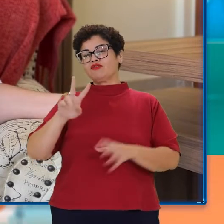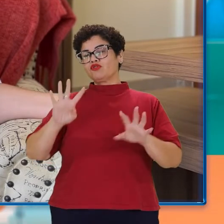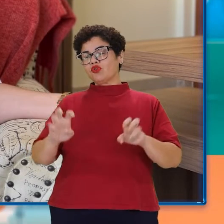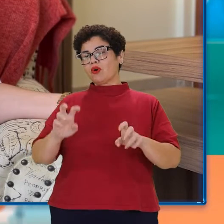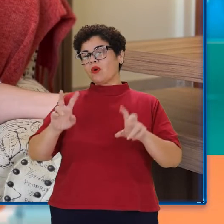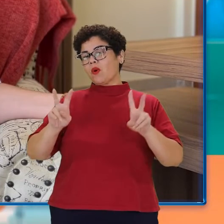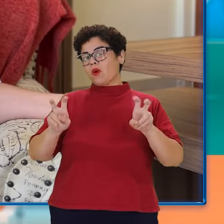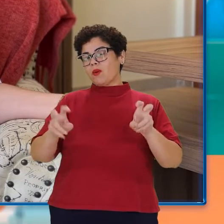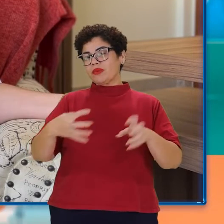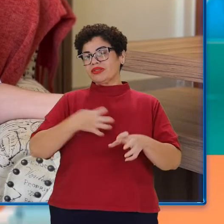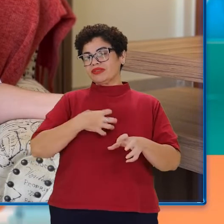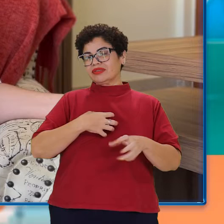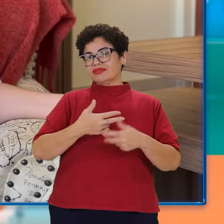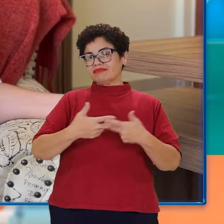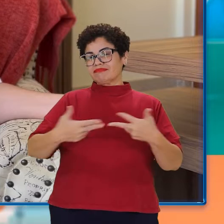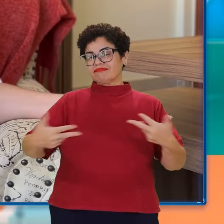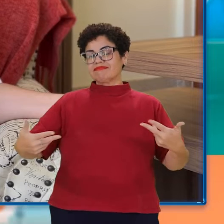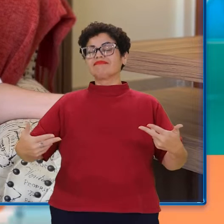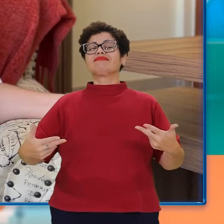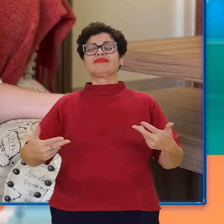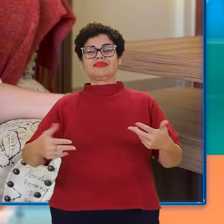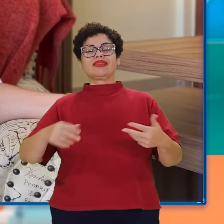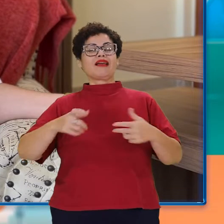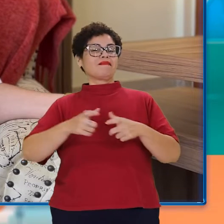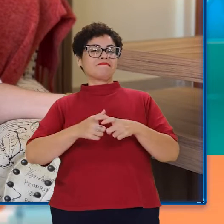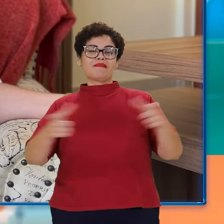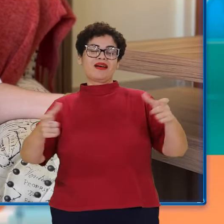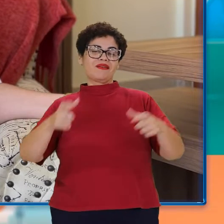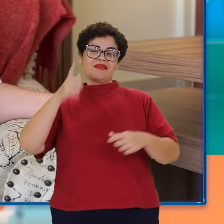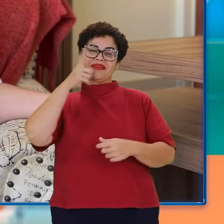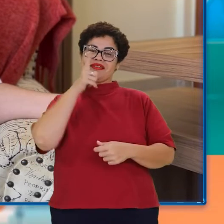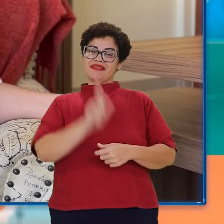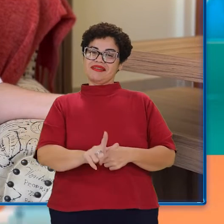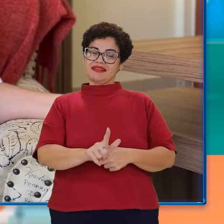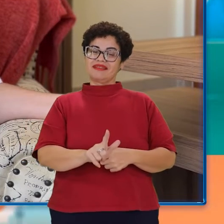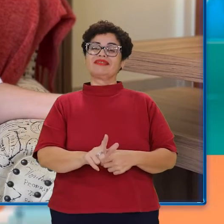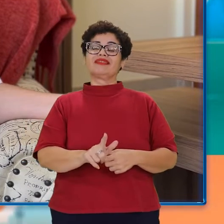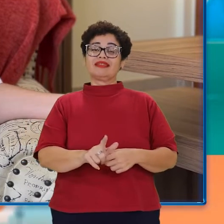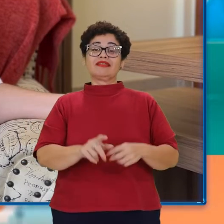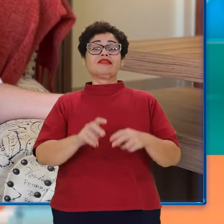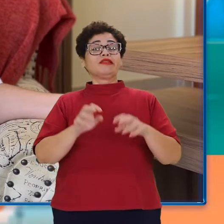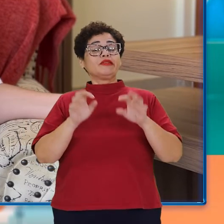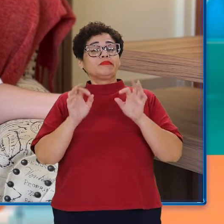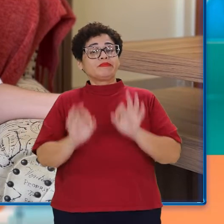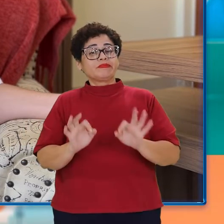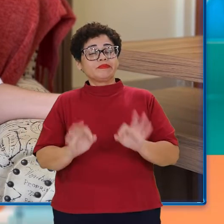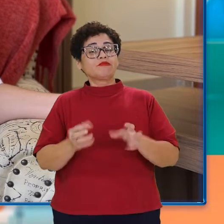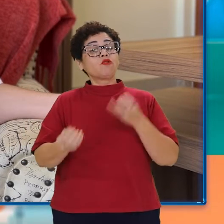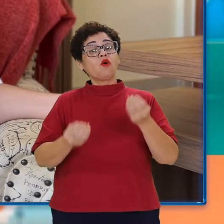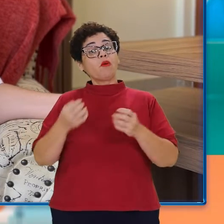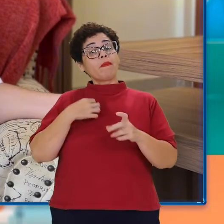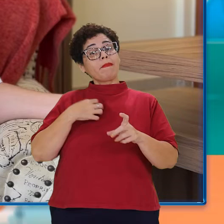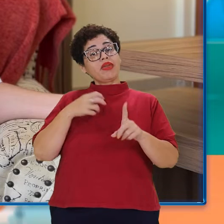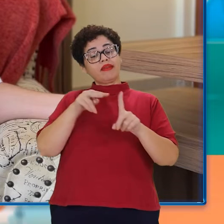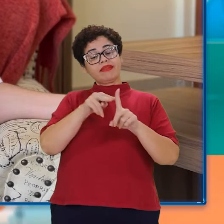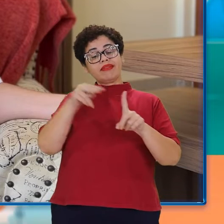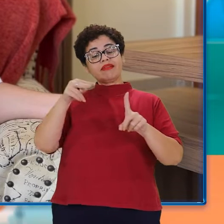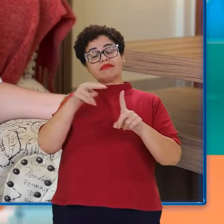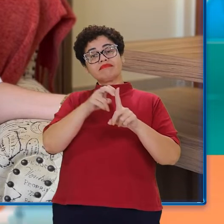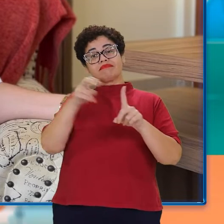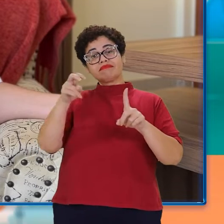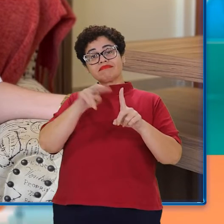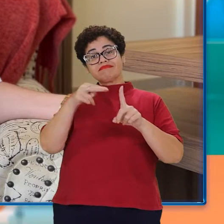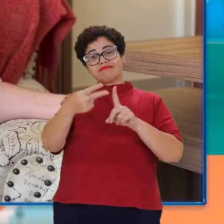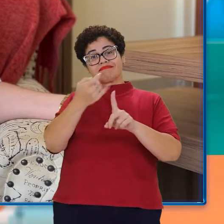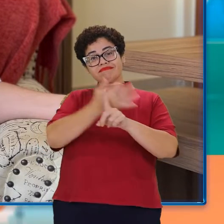traz em torno dos sentimentos, para mim é o maior ganho. Né? E justamente como que eu vou lidar com a minha